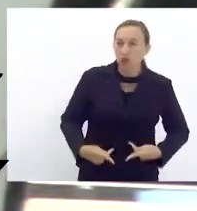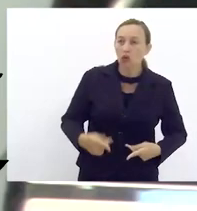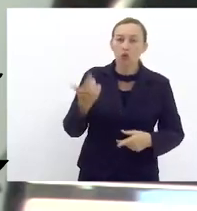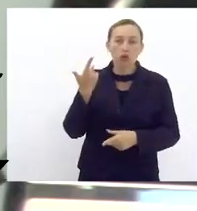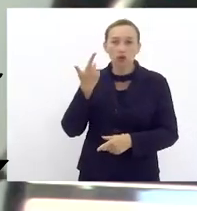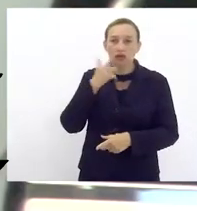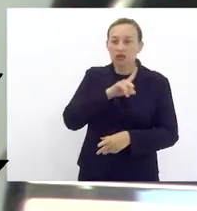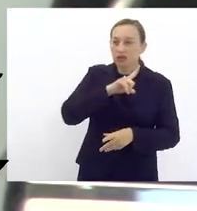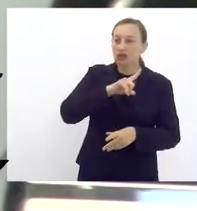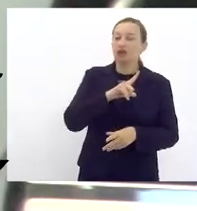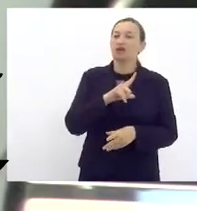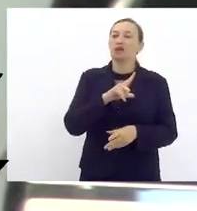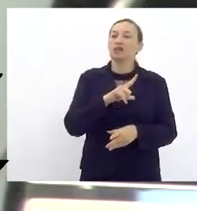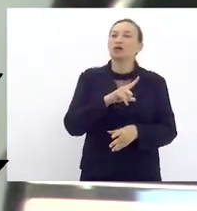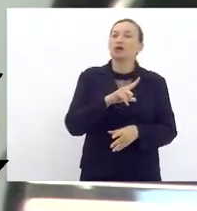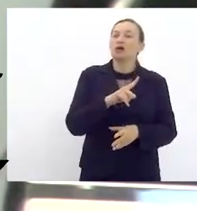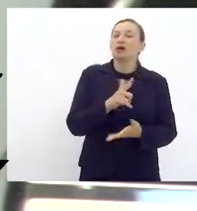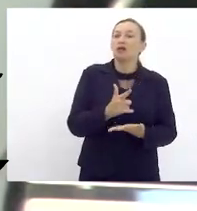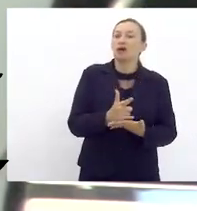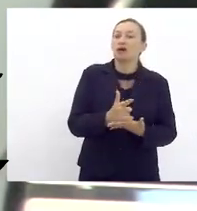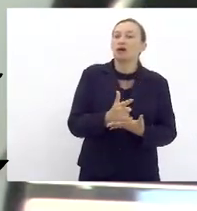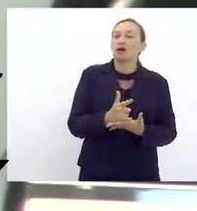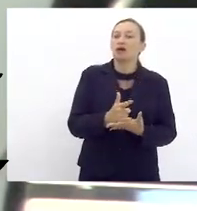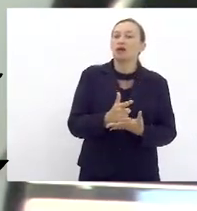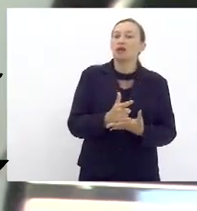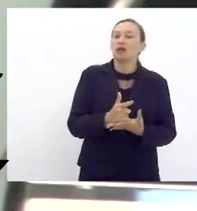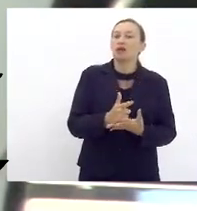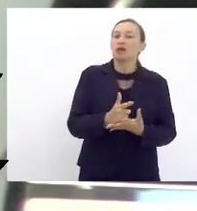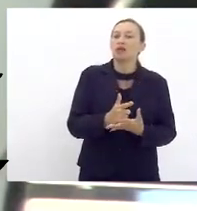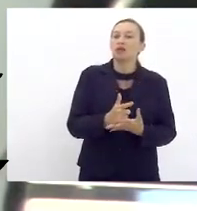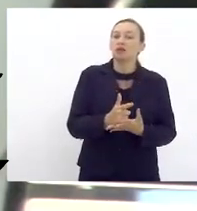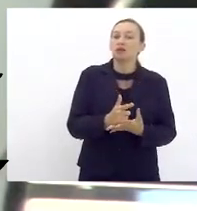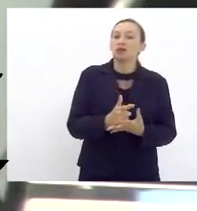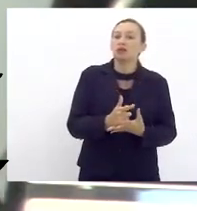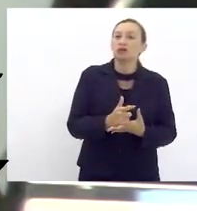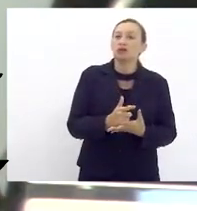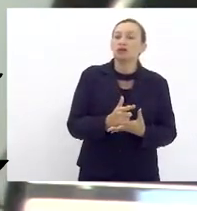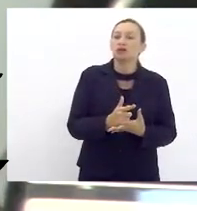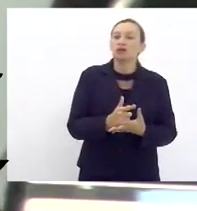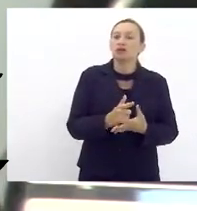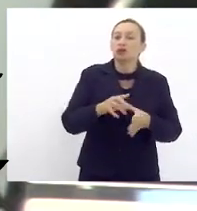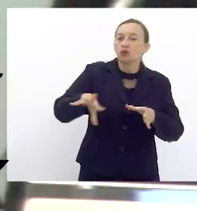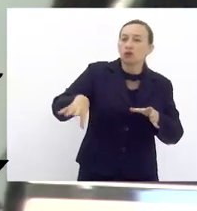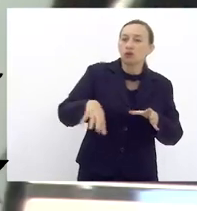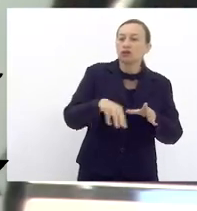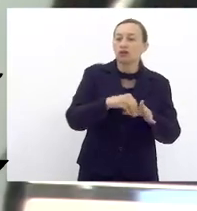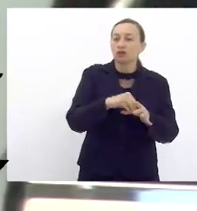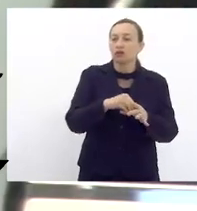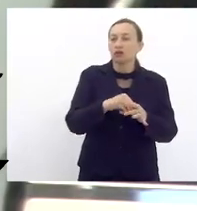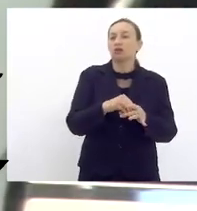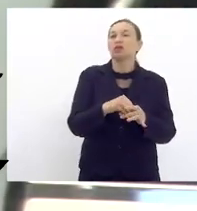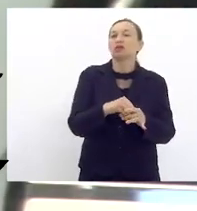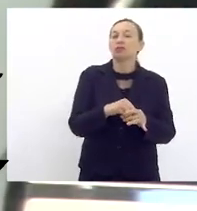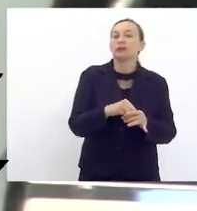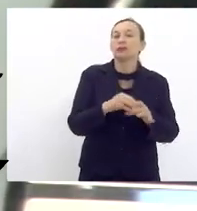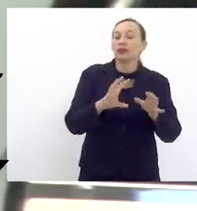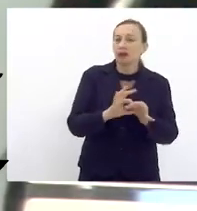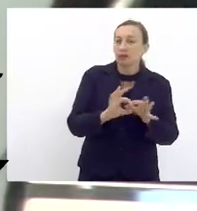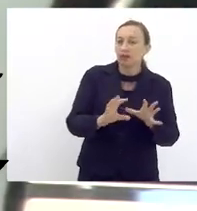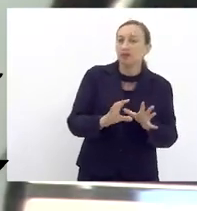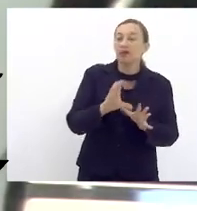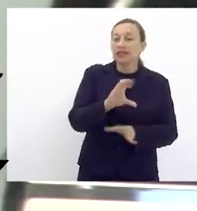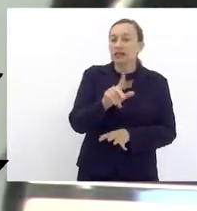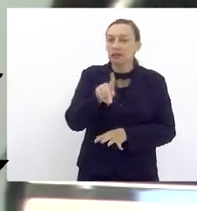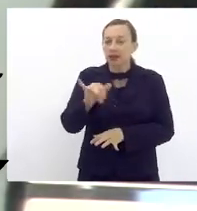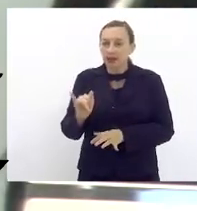pautar o governante desse estado na direção de um conjunto de coisas saiu uma deliberação na